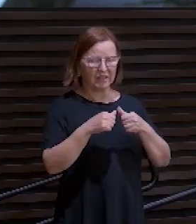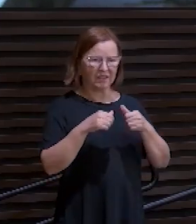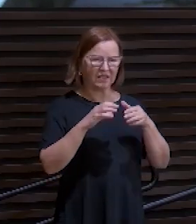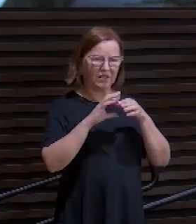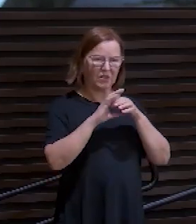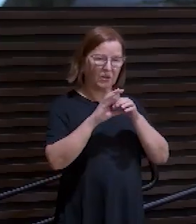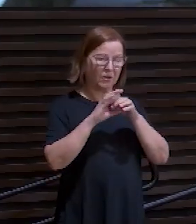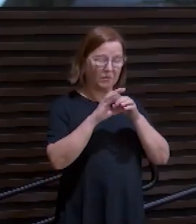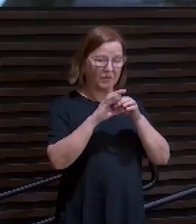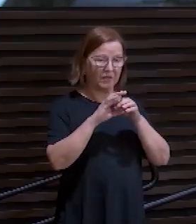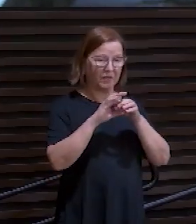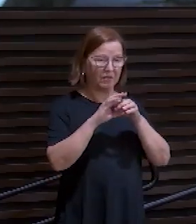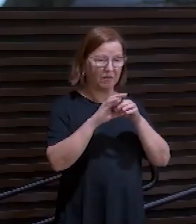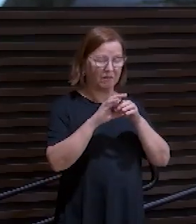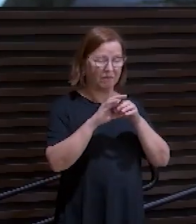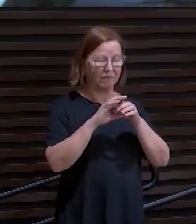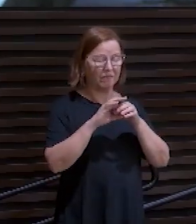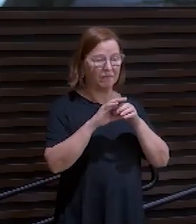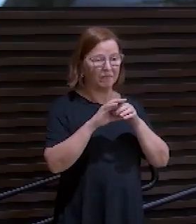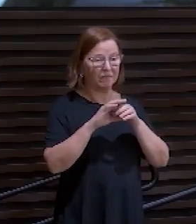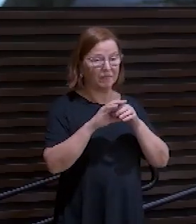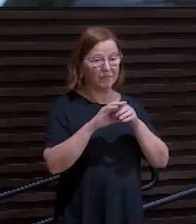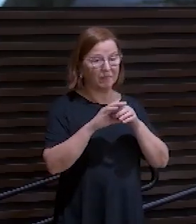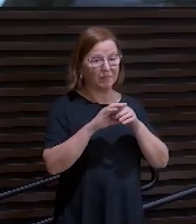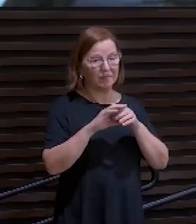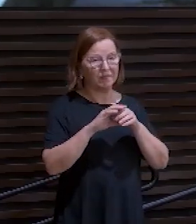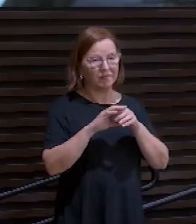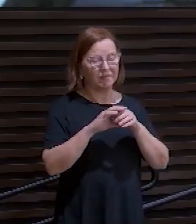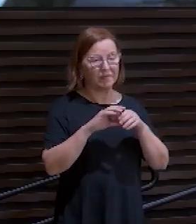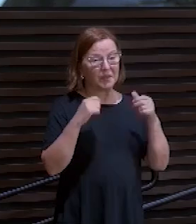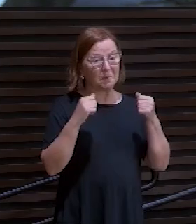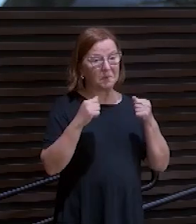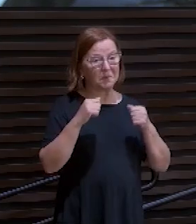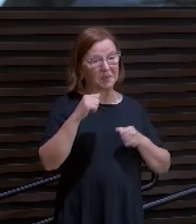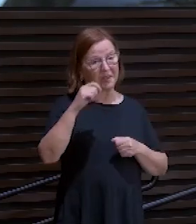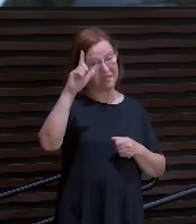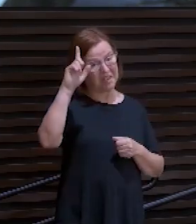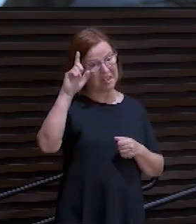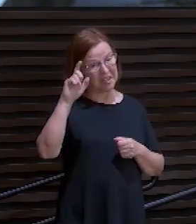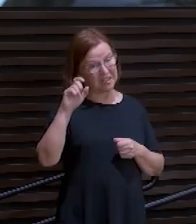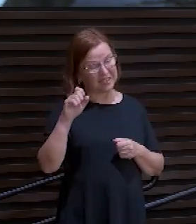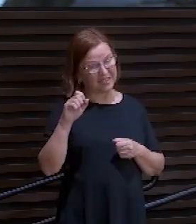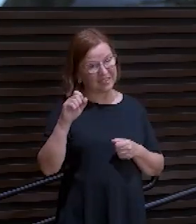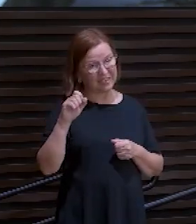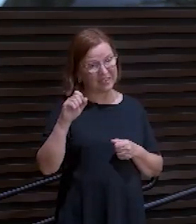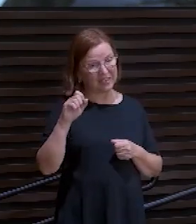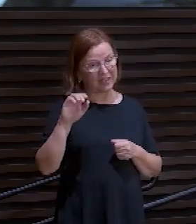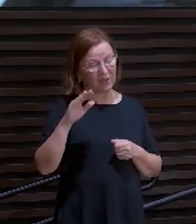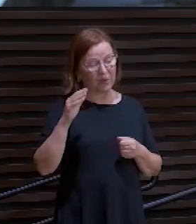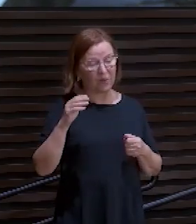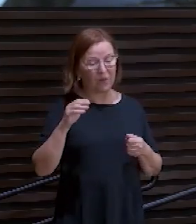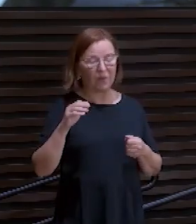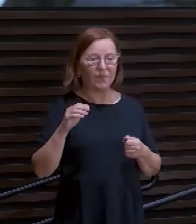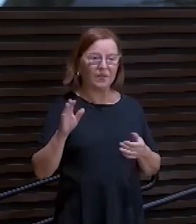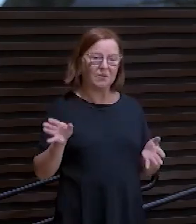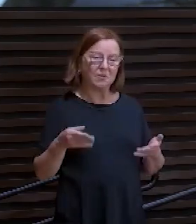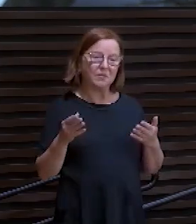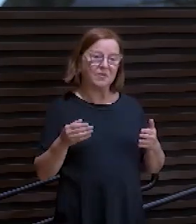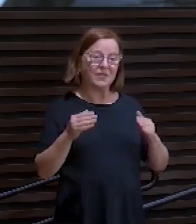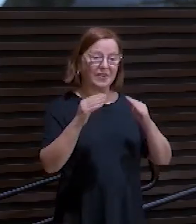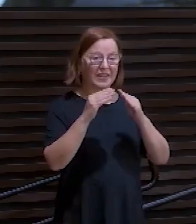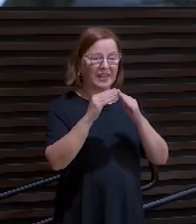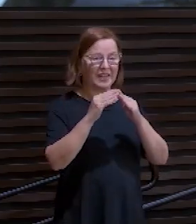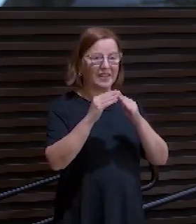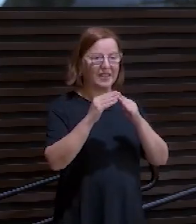tão gloriosas, que deveriam ser, ou promover uma casa tranquila, pacífica,